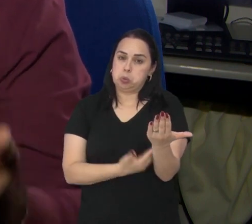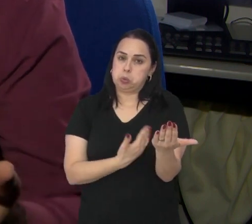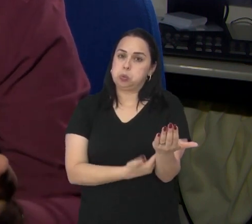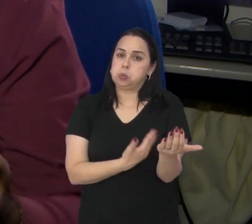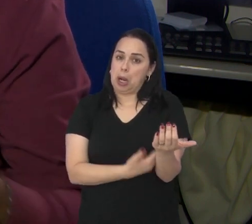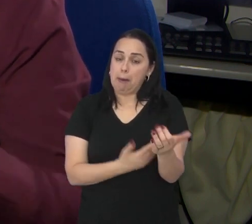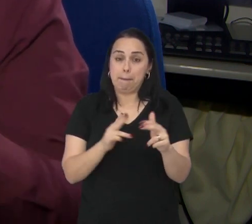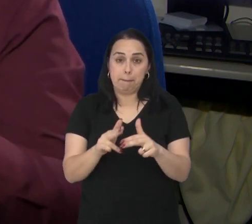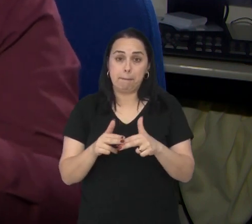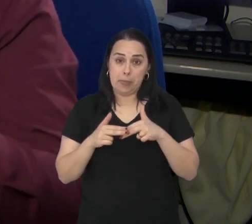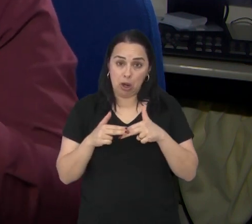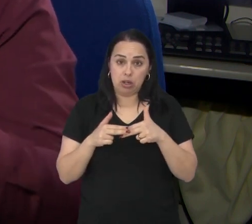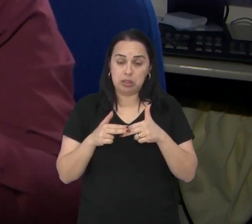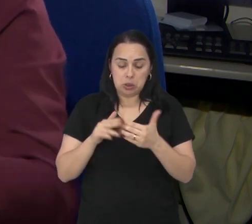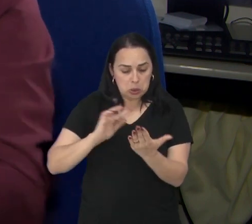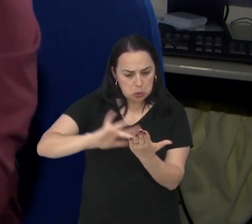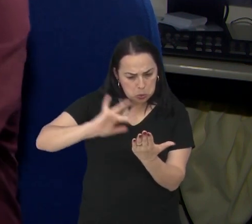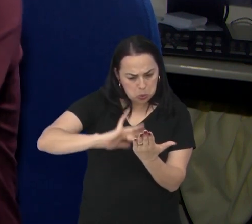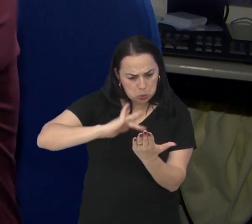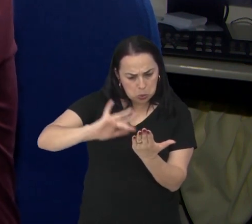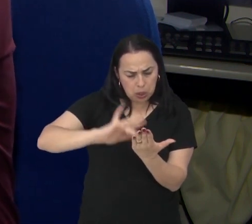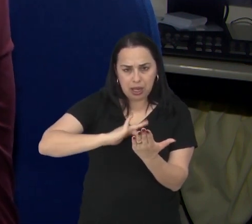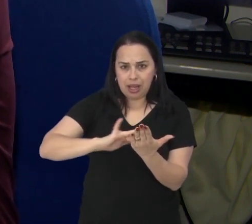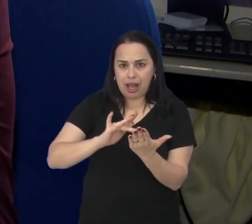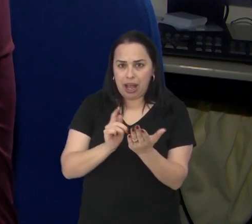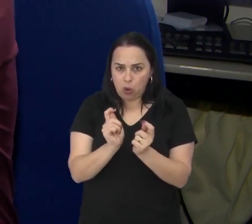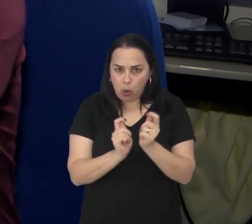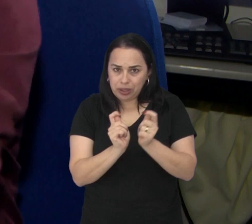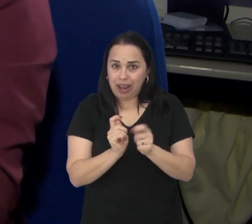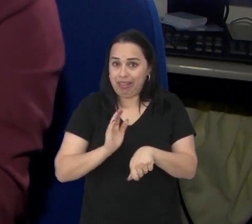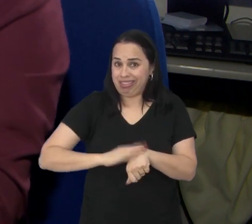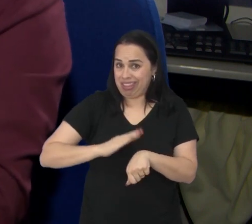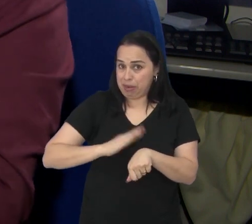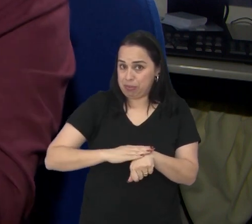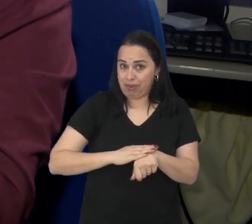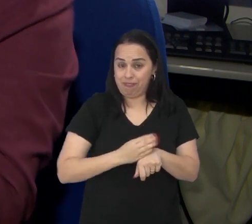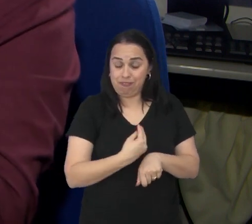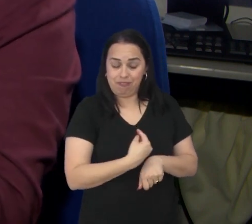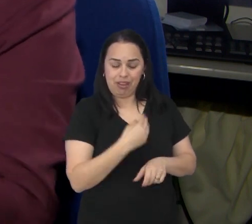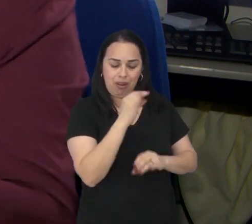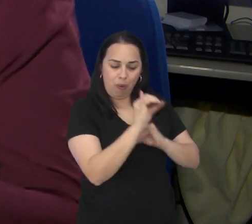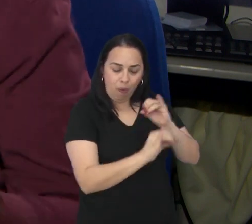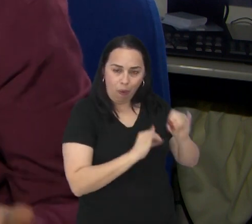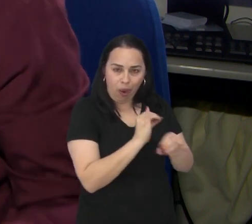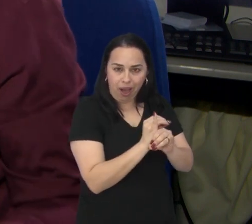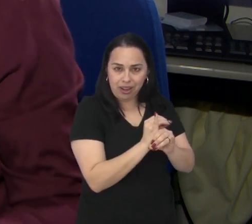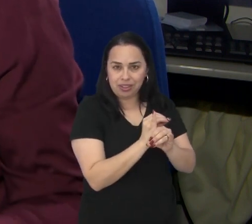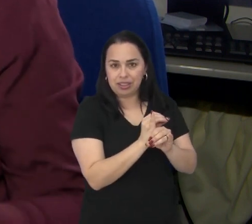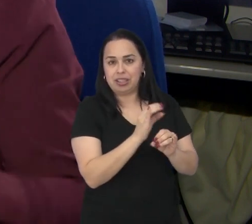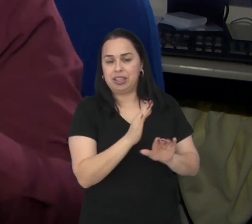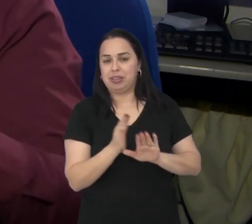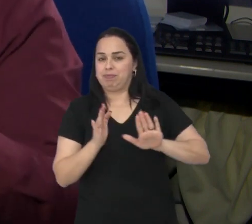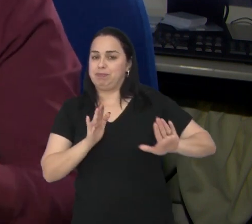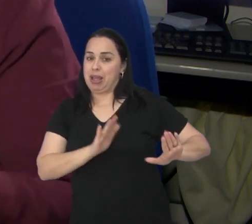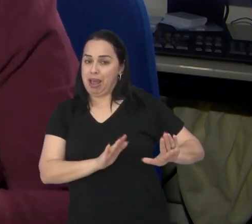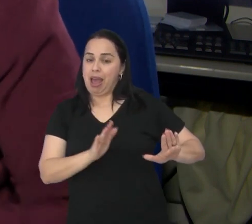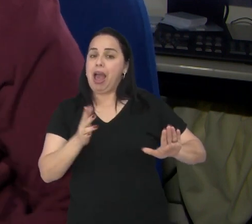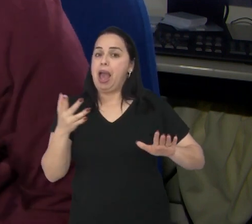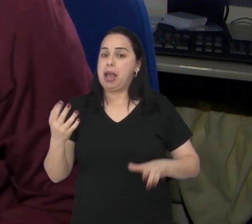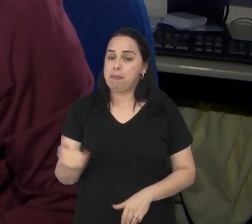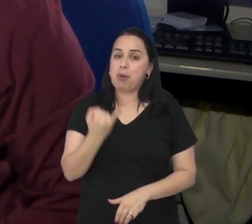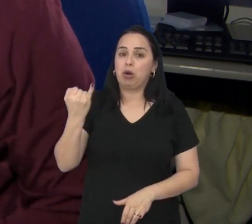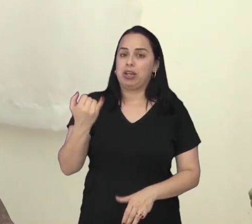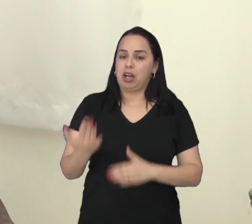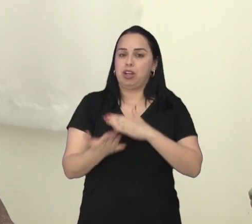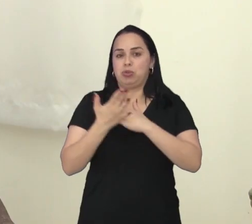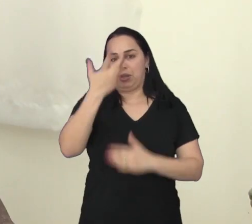torna um vício. Por isso, definir limites de tempo entre a vida online e a offline é importante para a